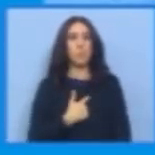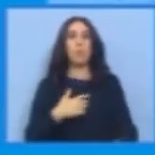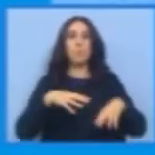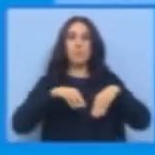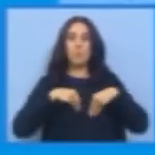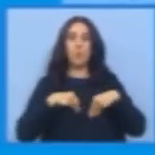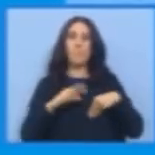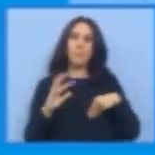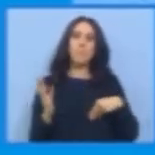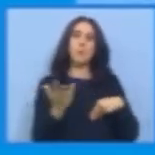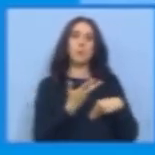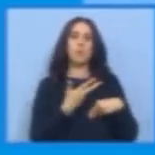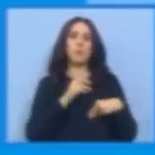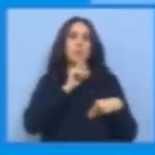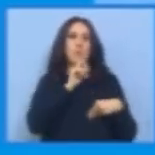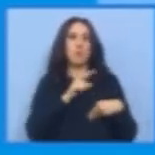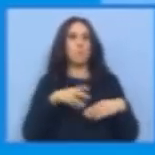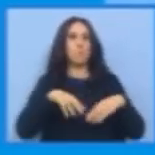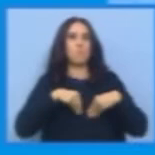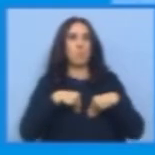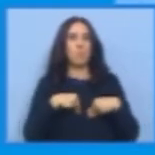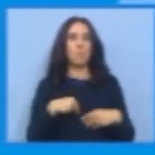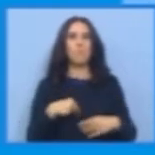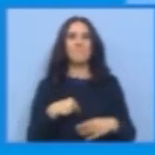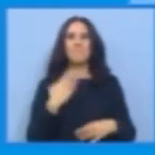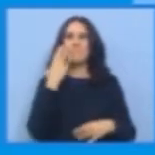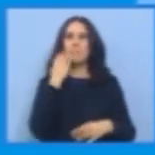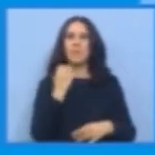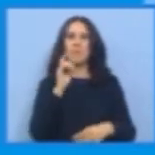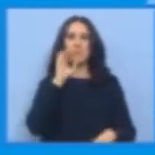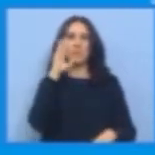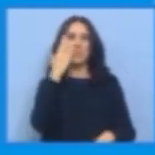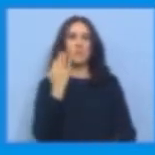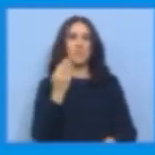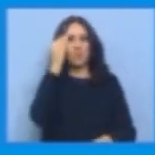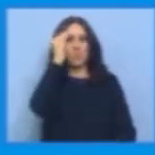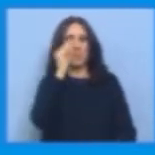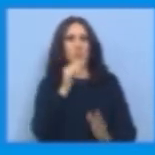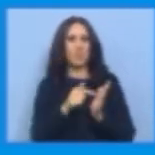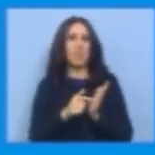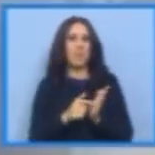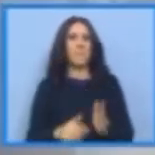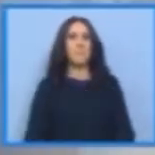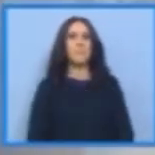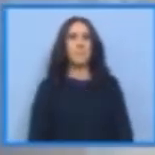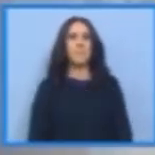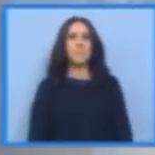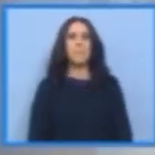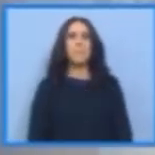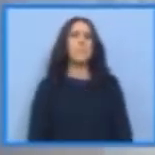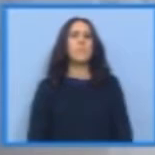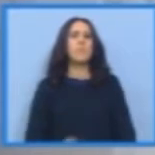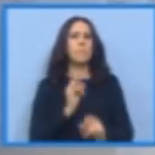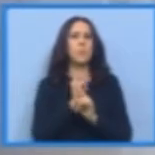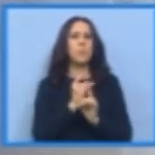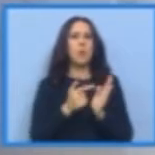acolhida e para que nós também tenhamos essa capacidade de acolher. Acho que isso é mesmo importante e é uma das recomendações que fazemos. E notava também uma outra que cá